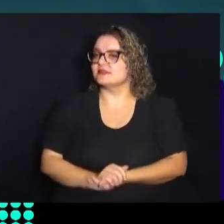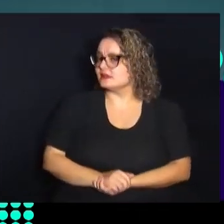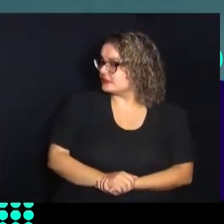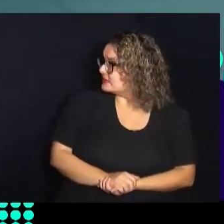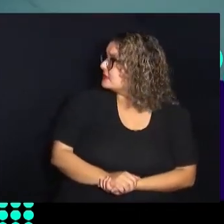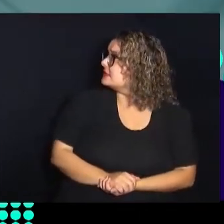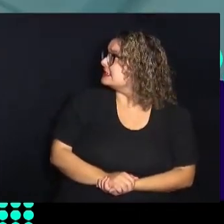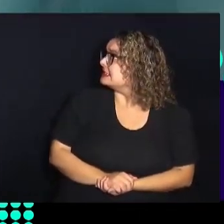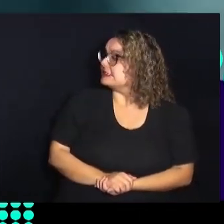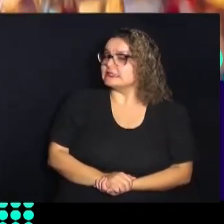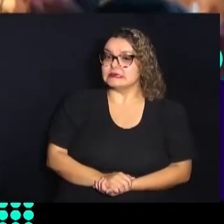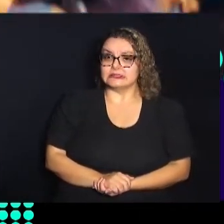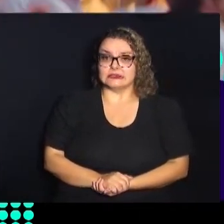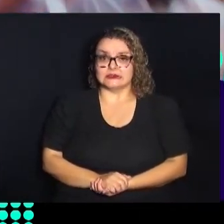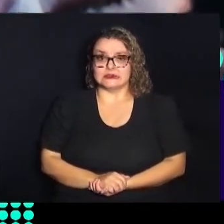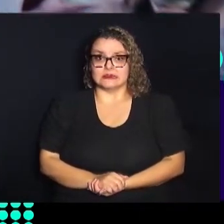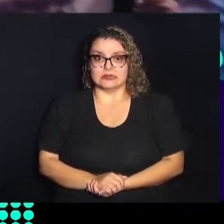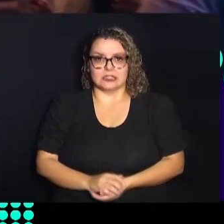Evidências.